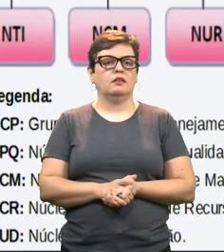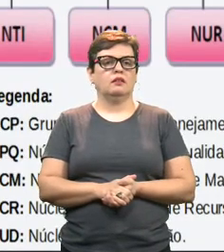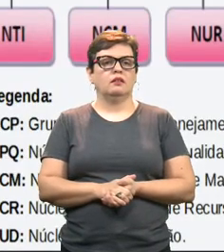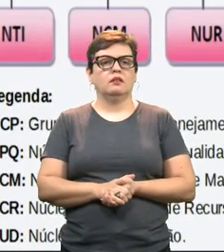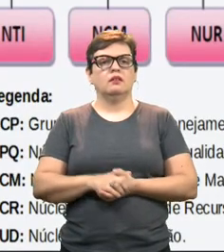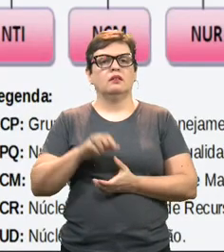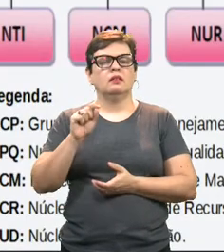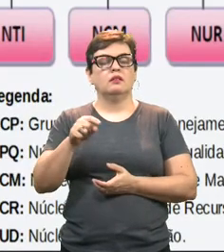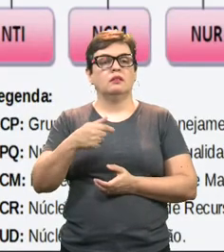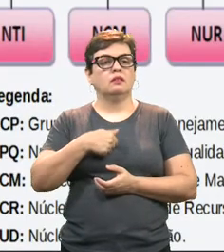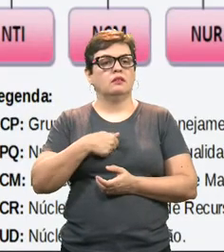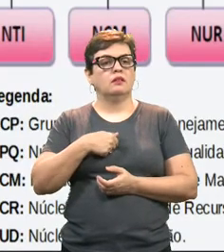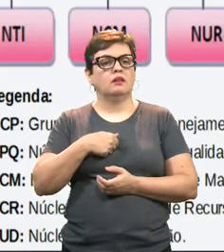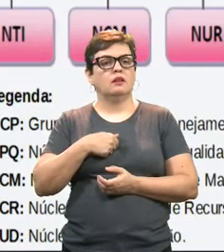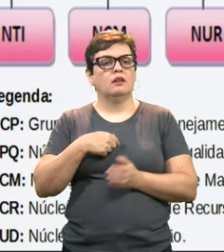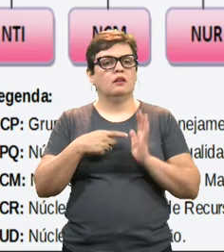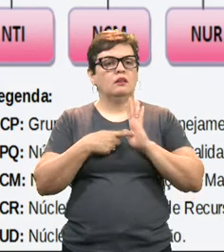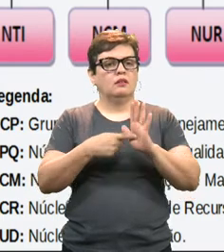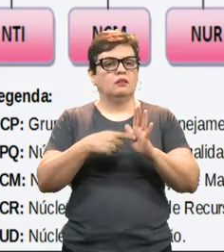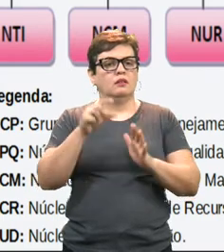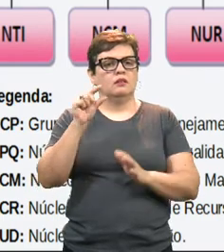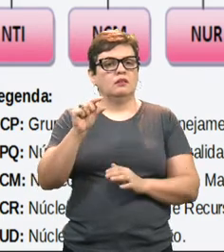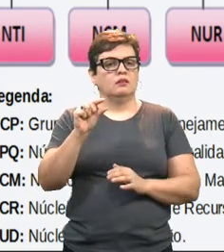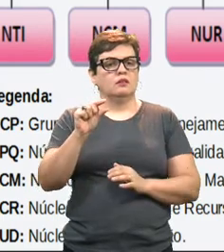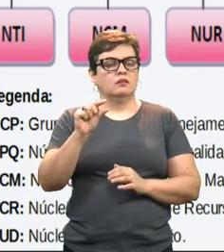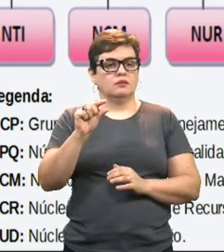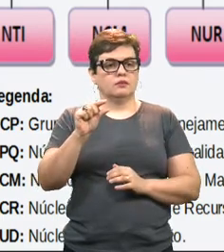Aqui eu trago um pouco, né,